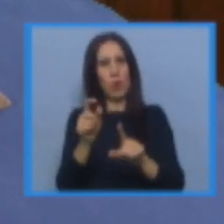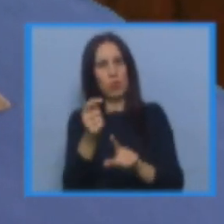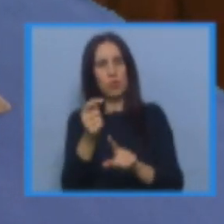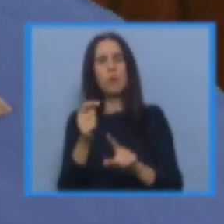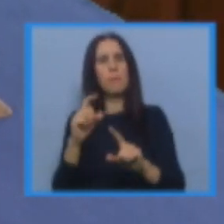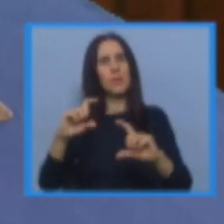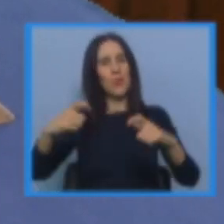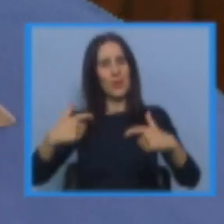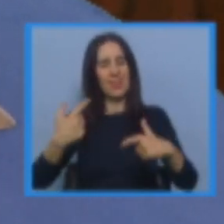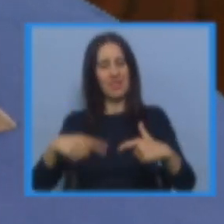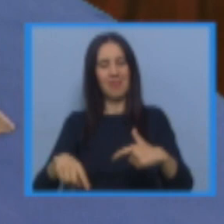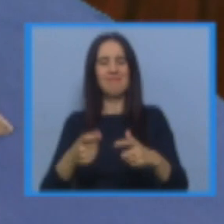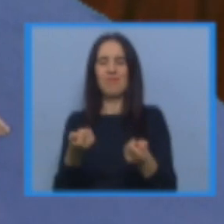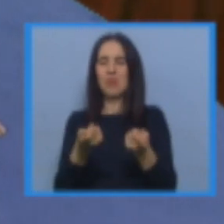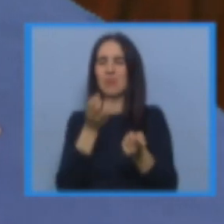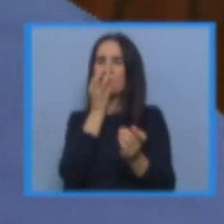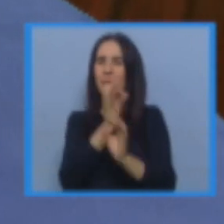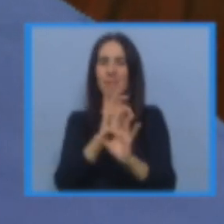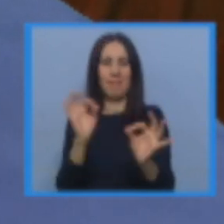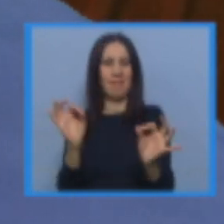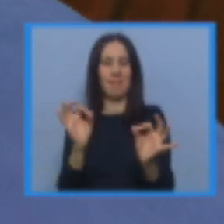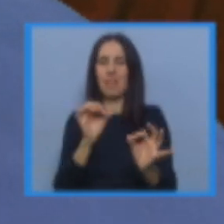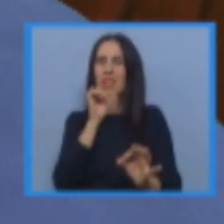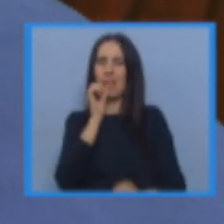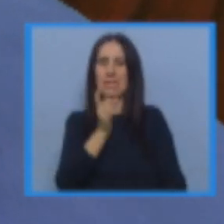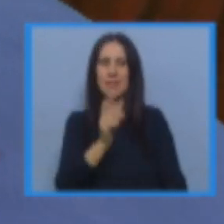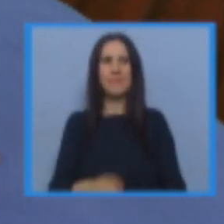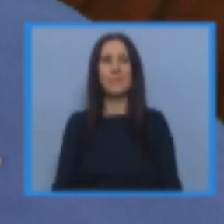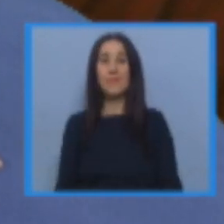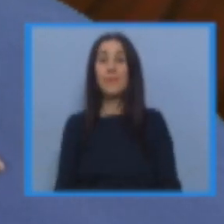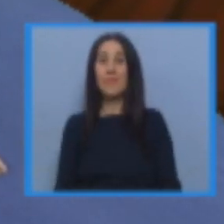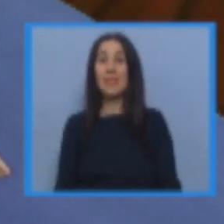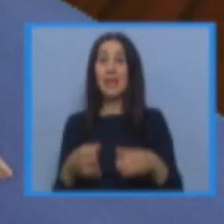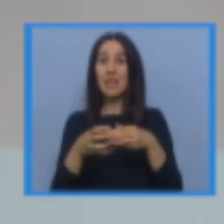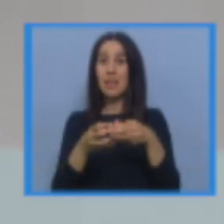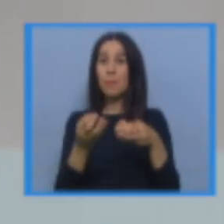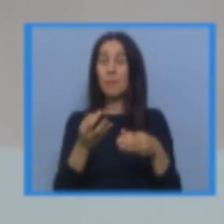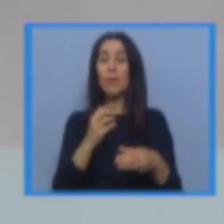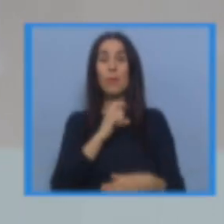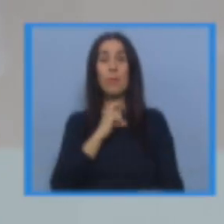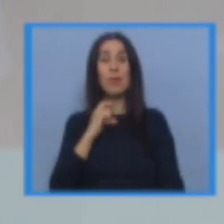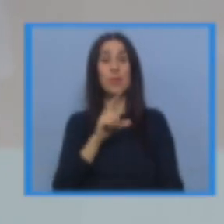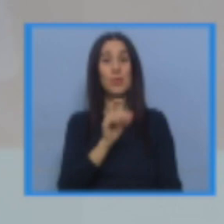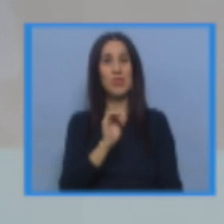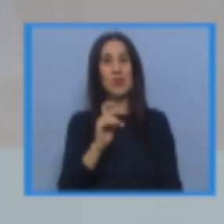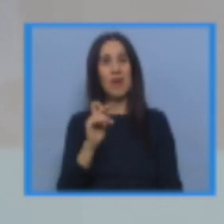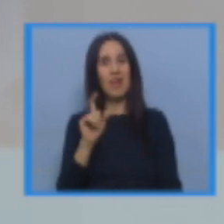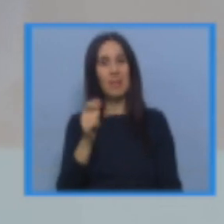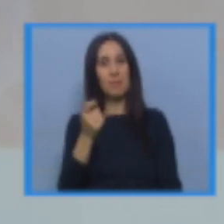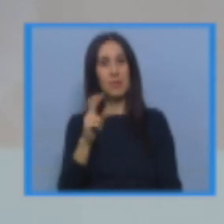controlado, a organização impecável, como habitualmente. Há uma equipa que é coordenada precisamente pelo Padre Luís Alberto para